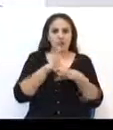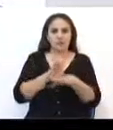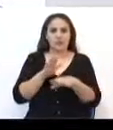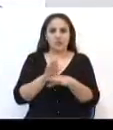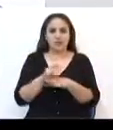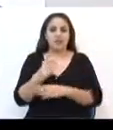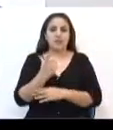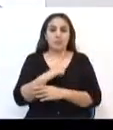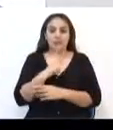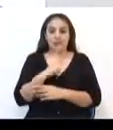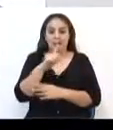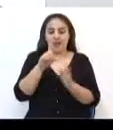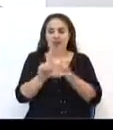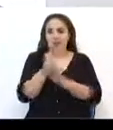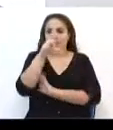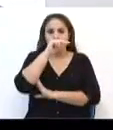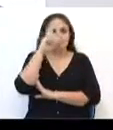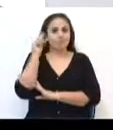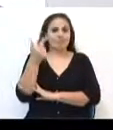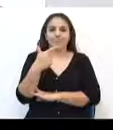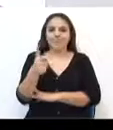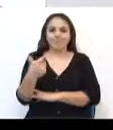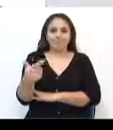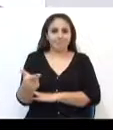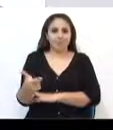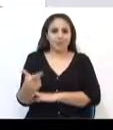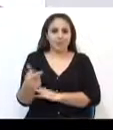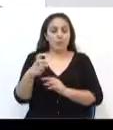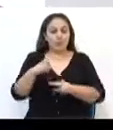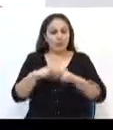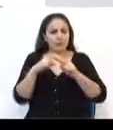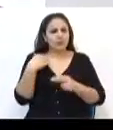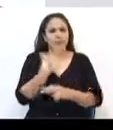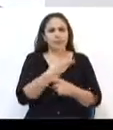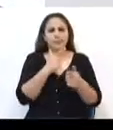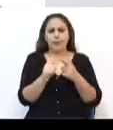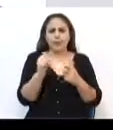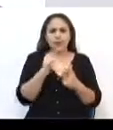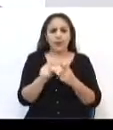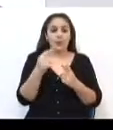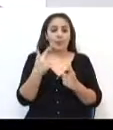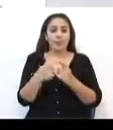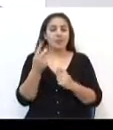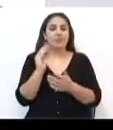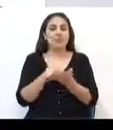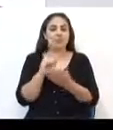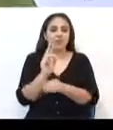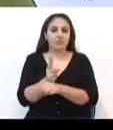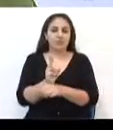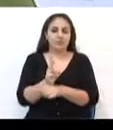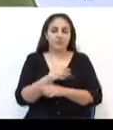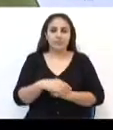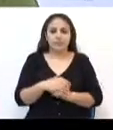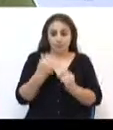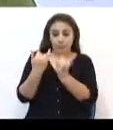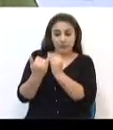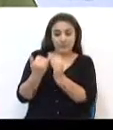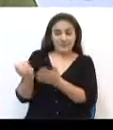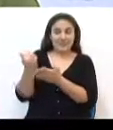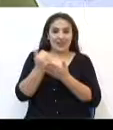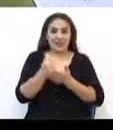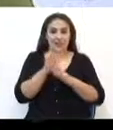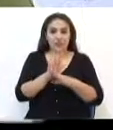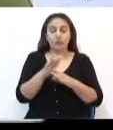lei municipal nossa, ela não existe a figura desse condutor. Então a gente vê muitos problemas de fiscalização. Vai trazer um benefício